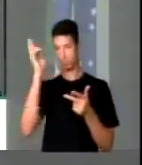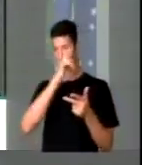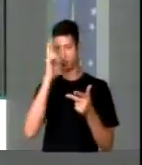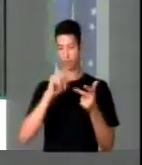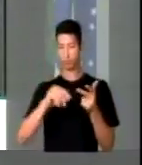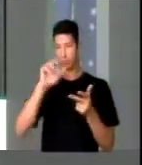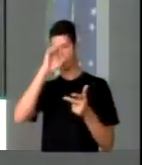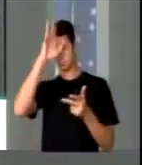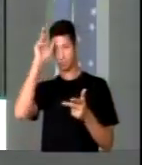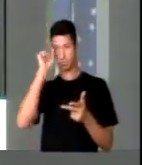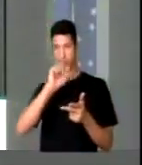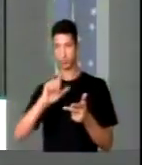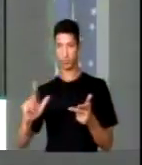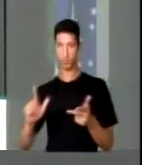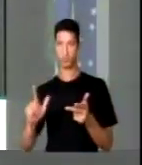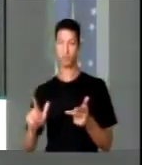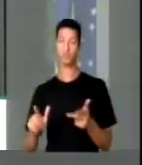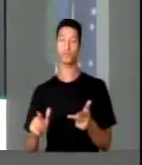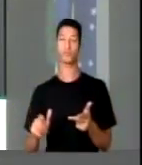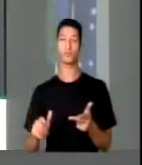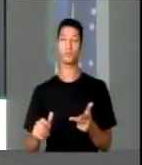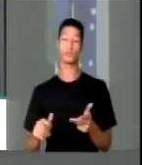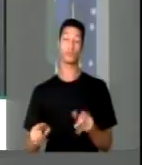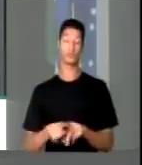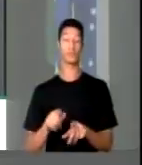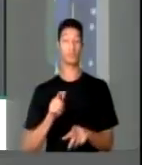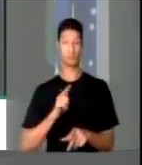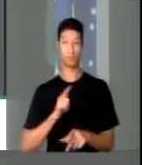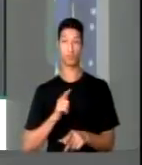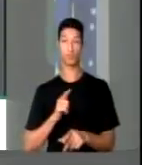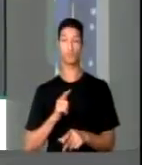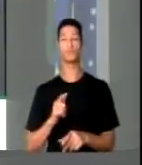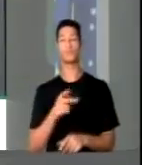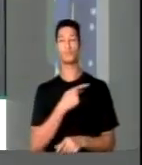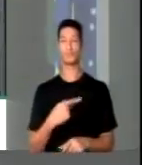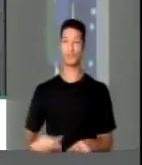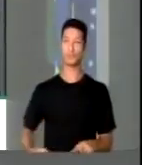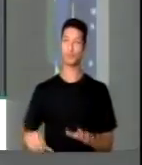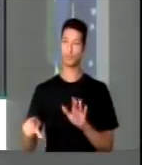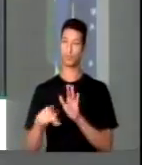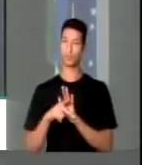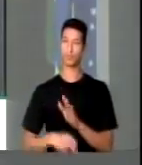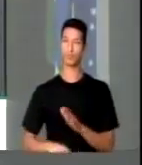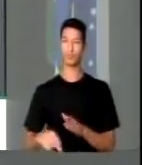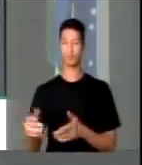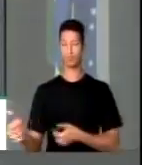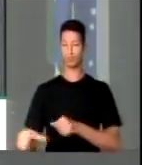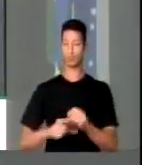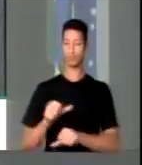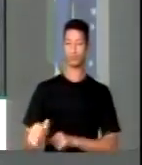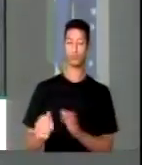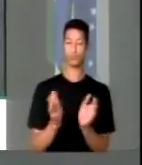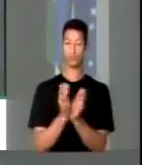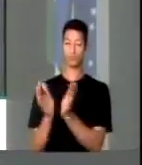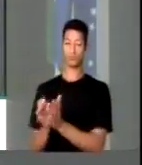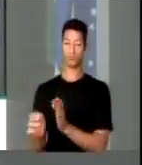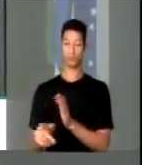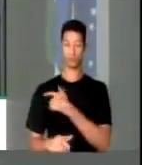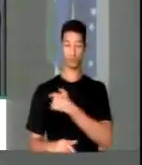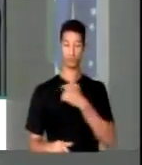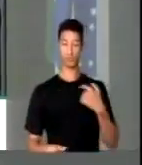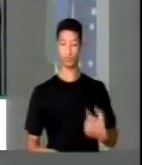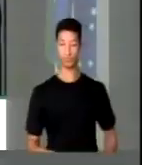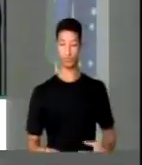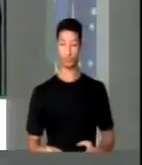e África do Sul. Atualmente, a presidência rotativa do bloco cabe à